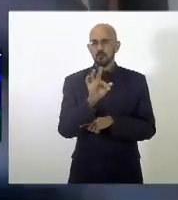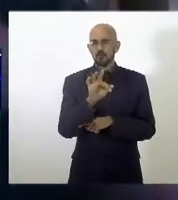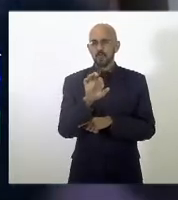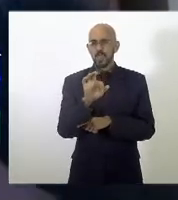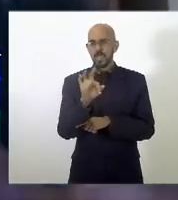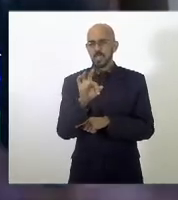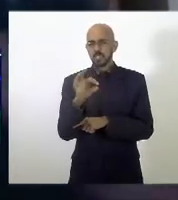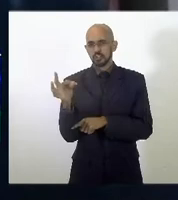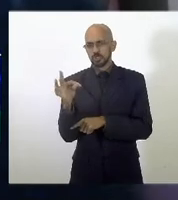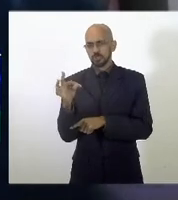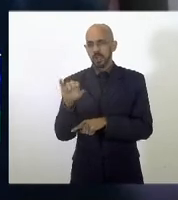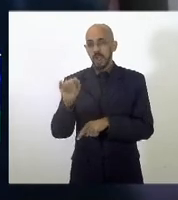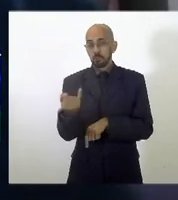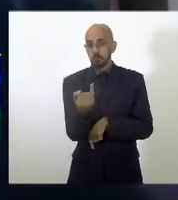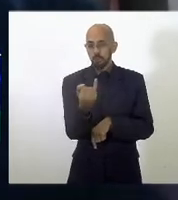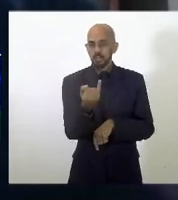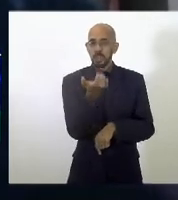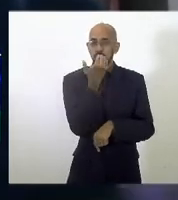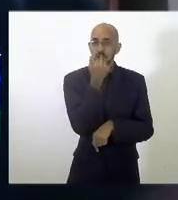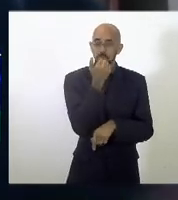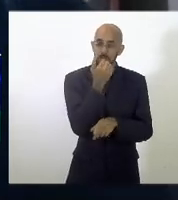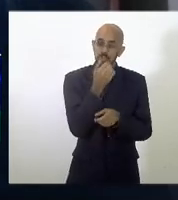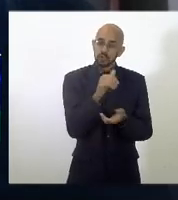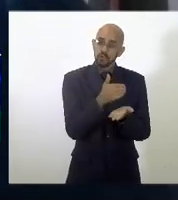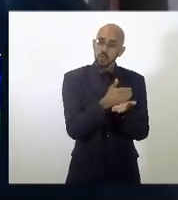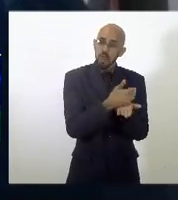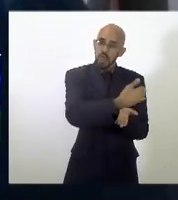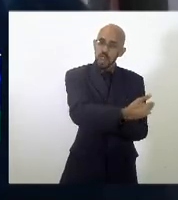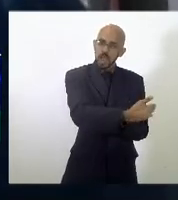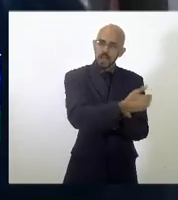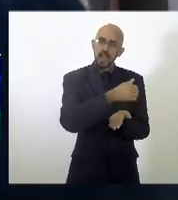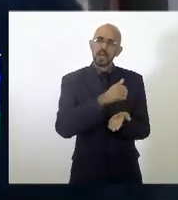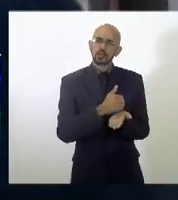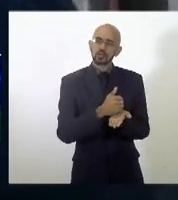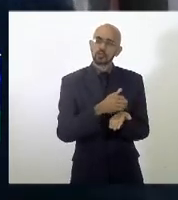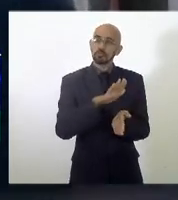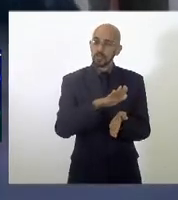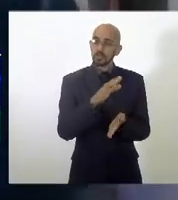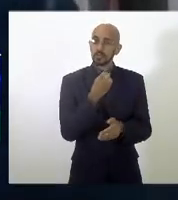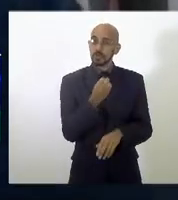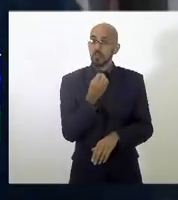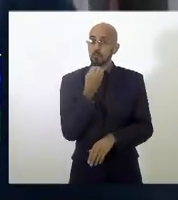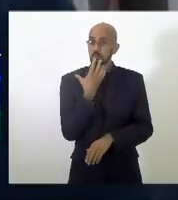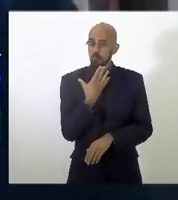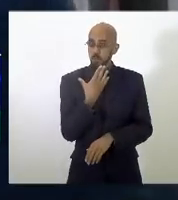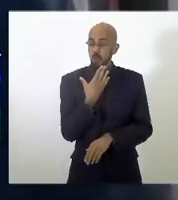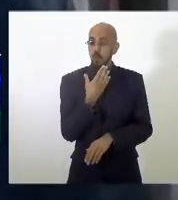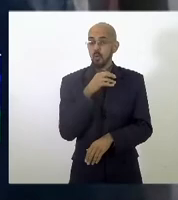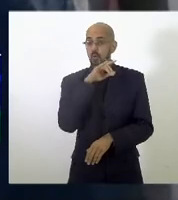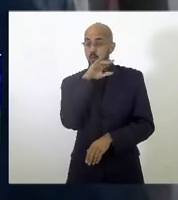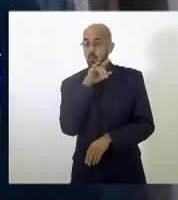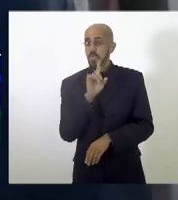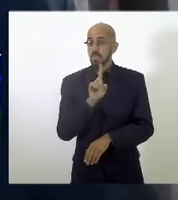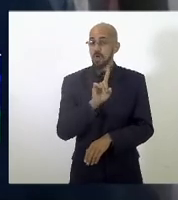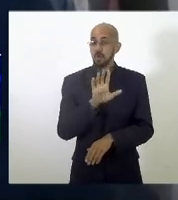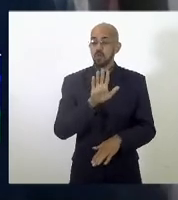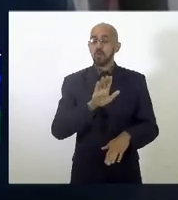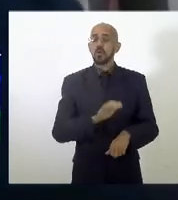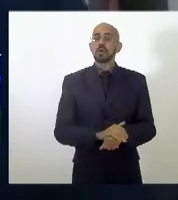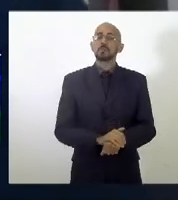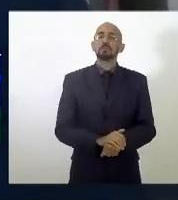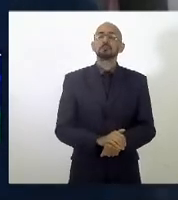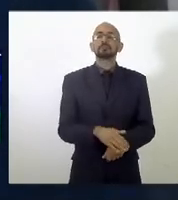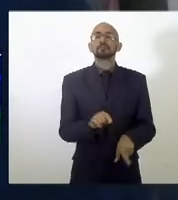de alimentos e partes dos alimentos desprezadas, mas que são saudáveis, como caules, folhas, sementes, e